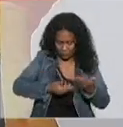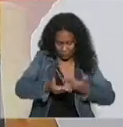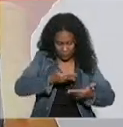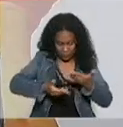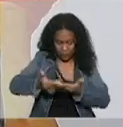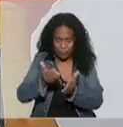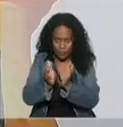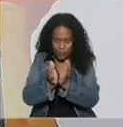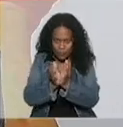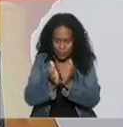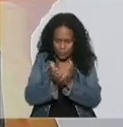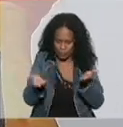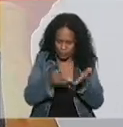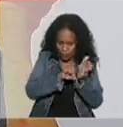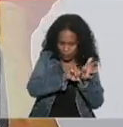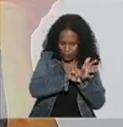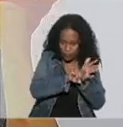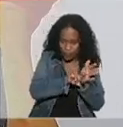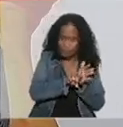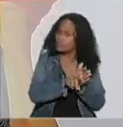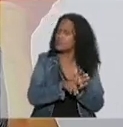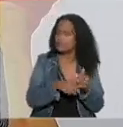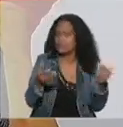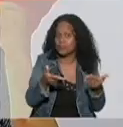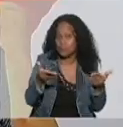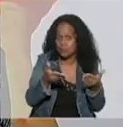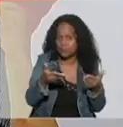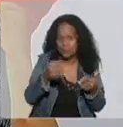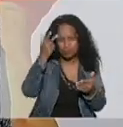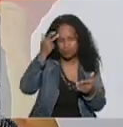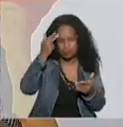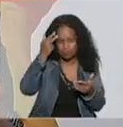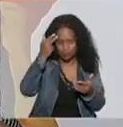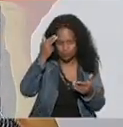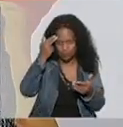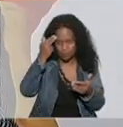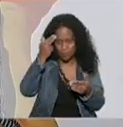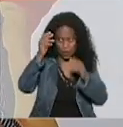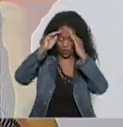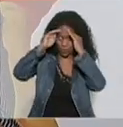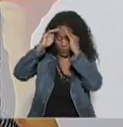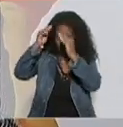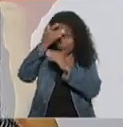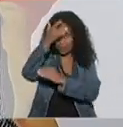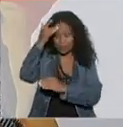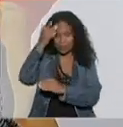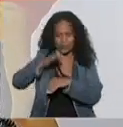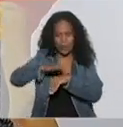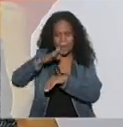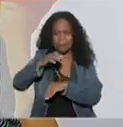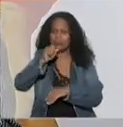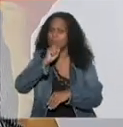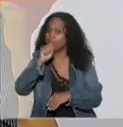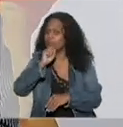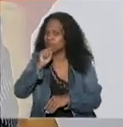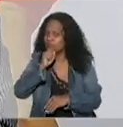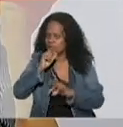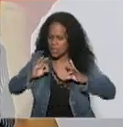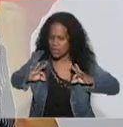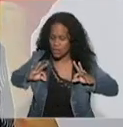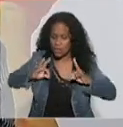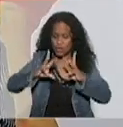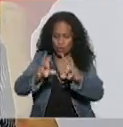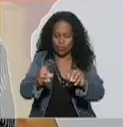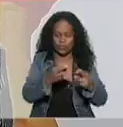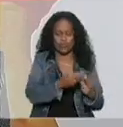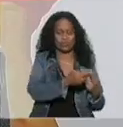pesquiso agora, é muito comum, além de não só respeitar os mais velhos, que todos são responsáveis pela educação da